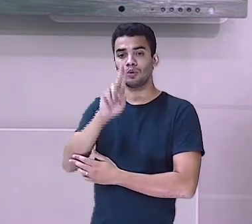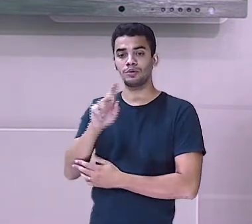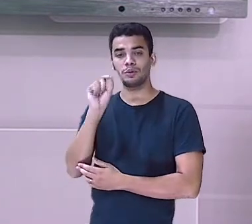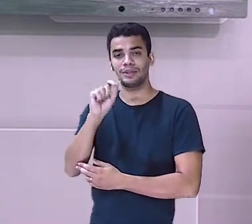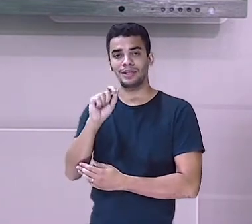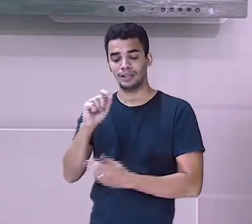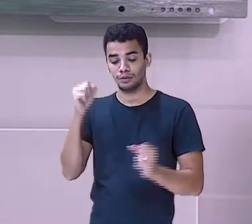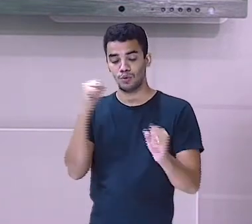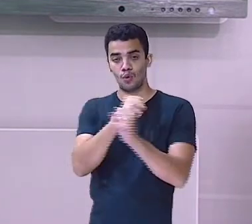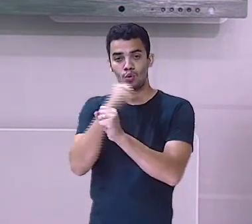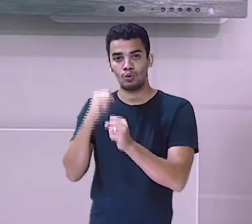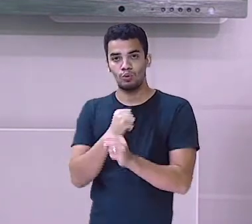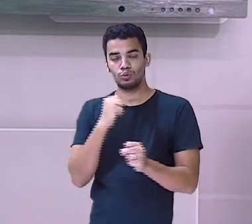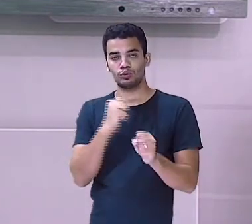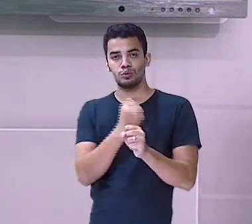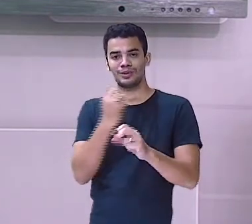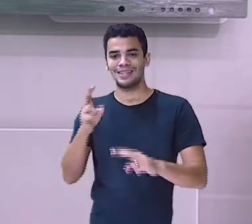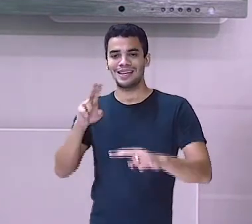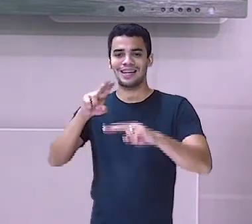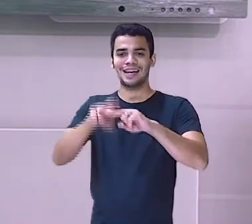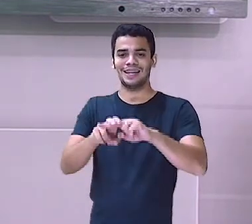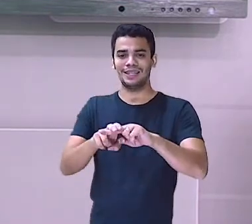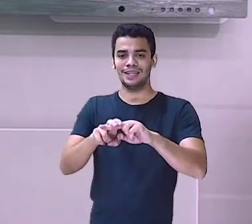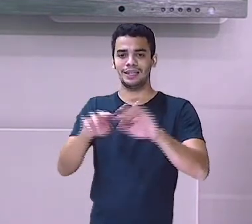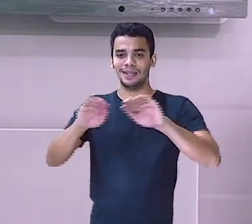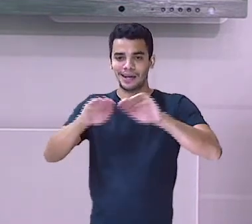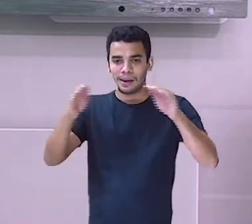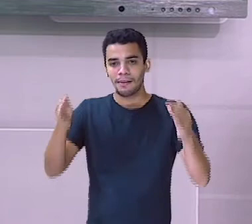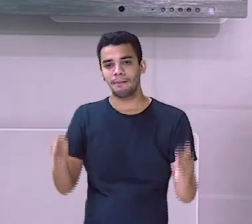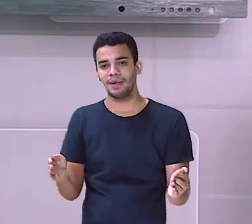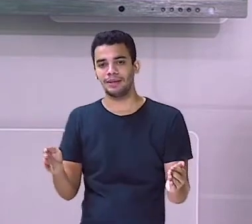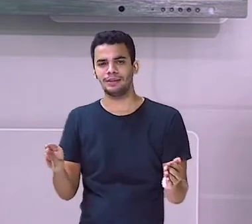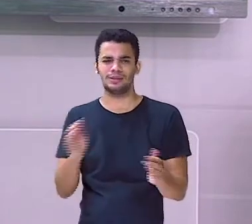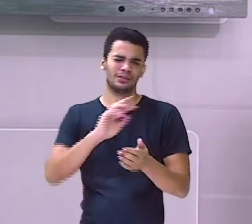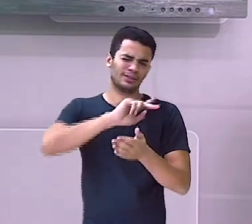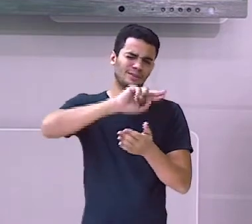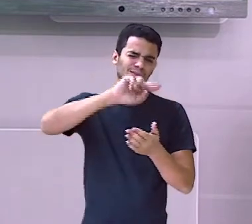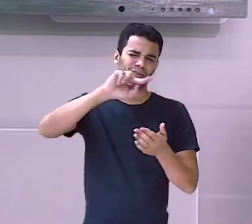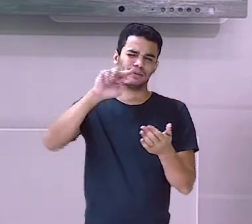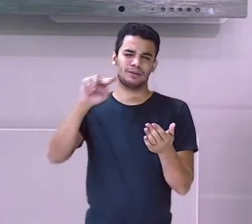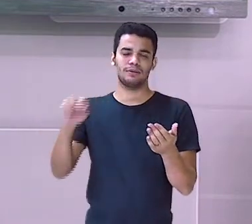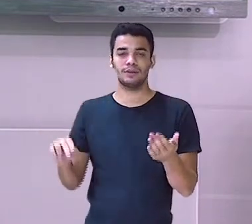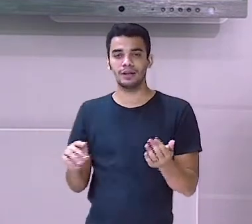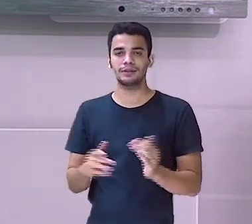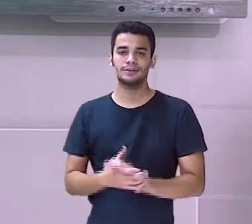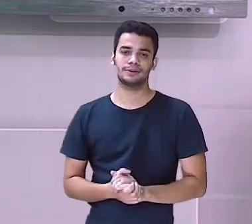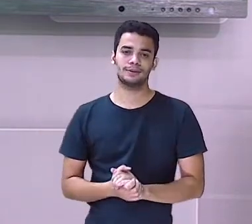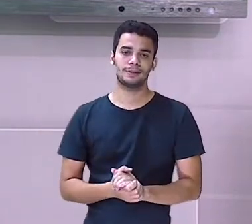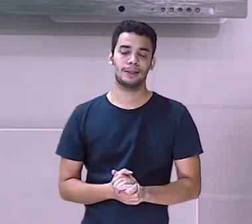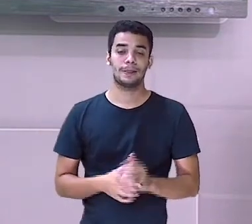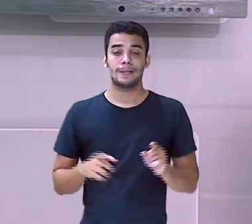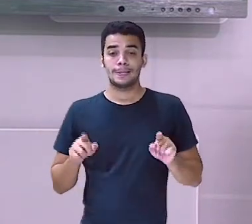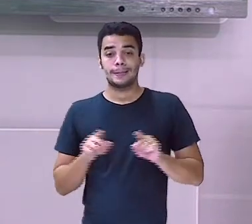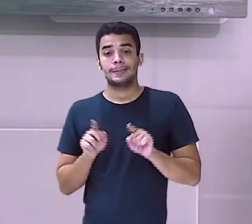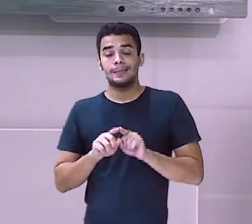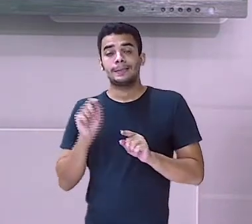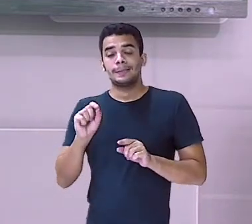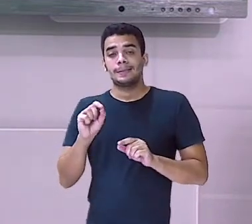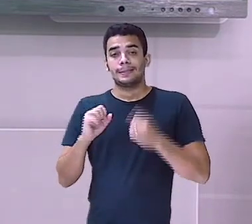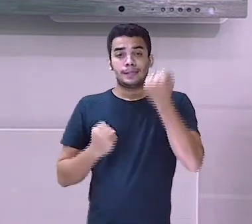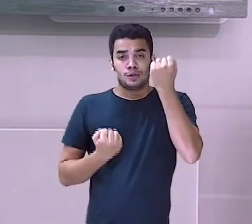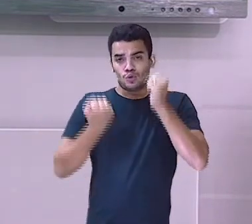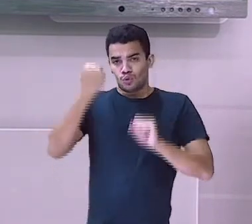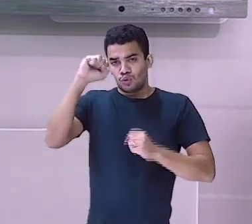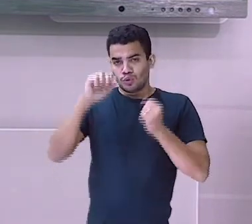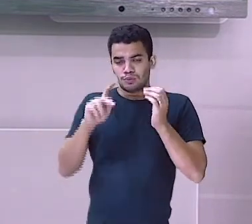né? A gente fala construção civil, eles usam muito a madeira. E a própria indústria farmacêutica usa